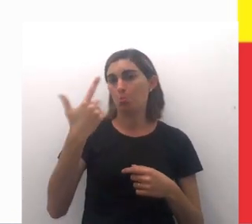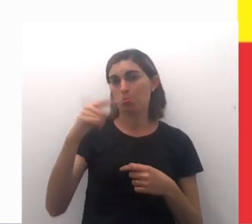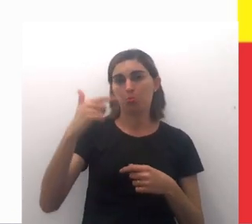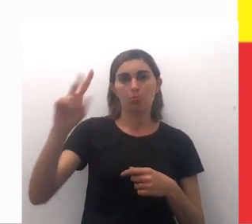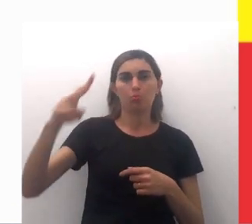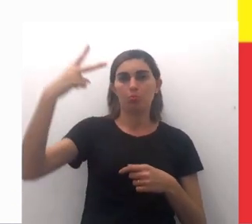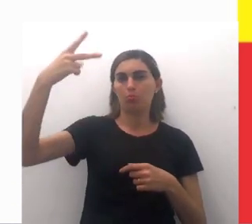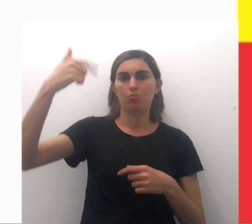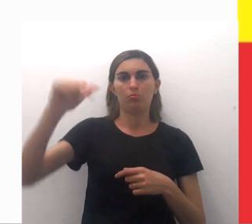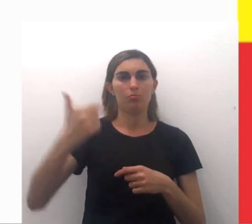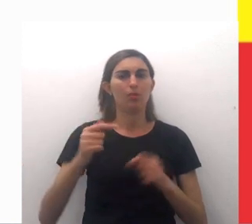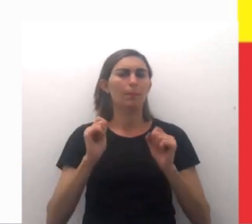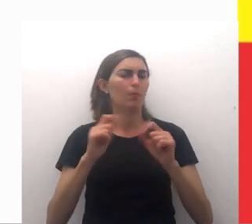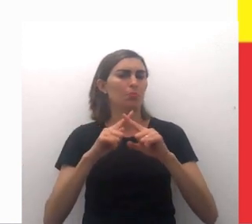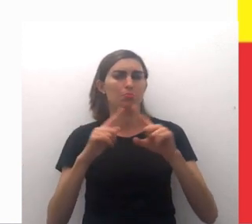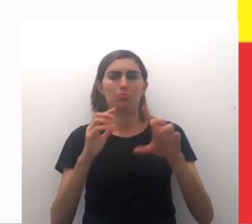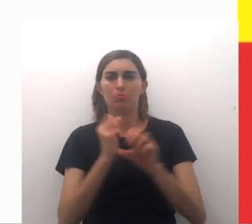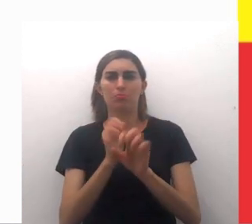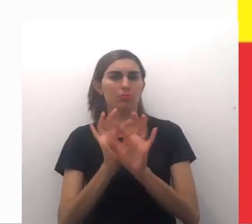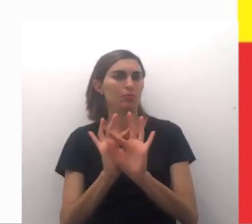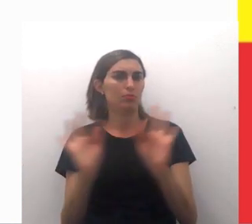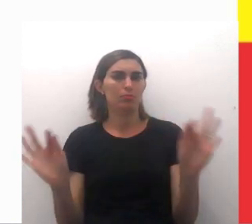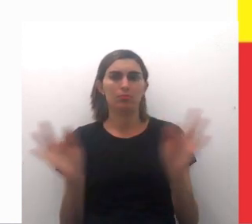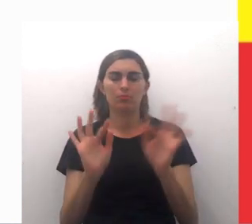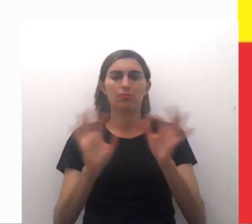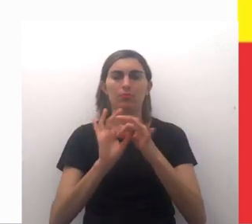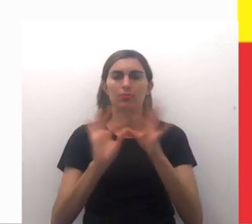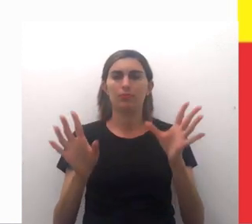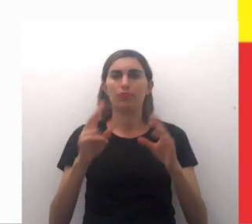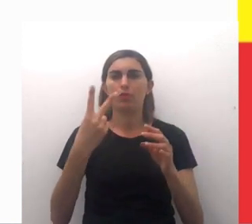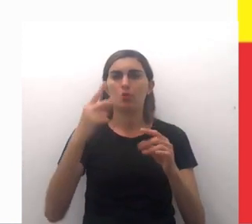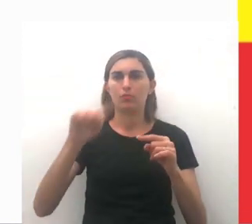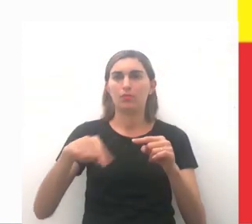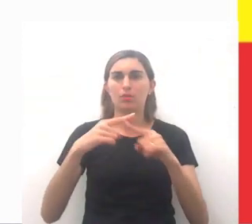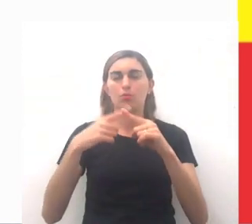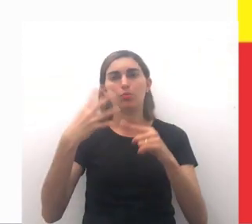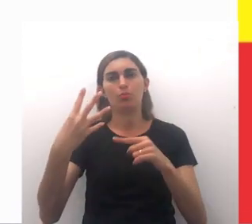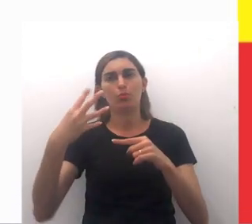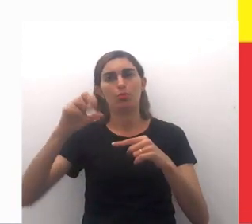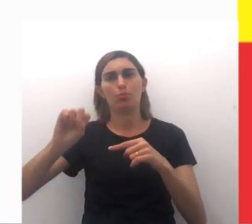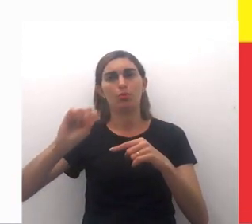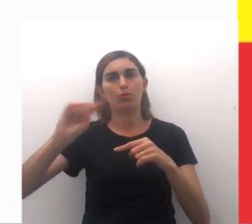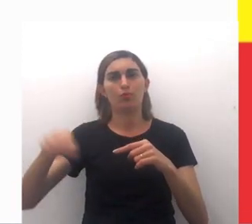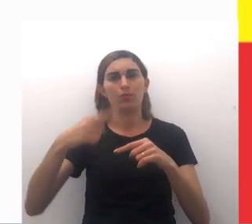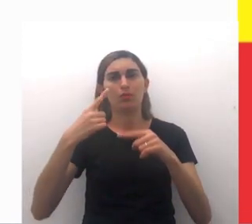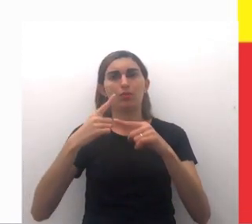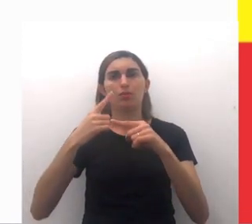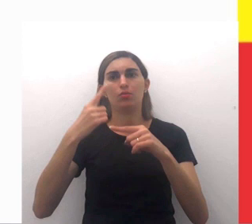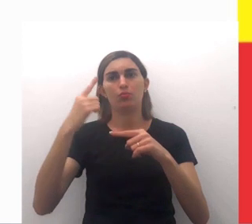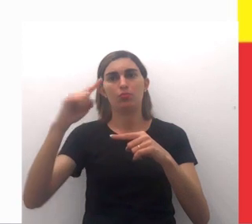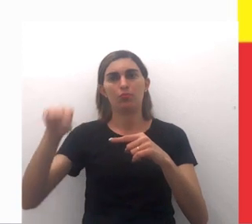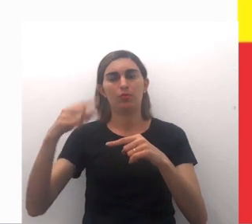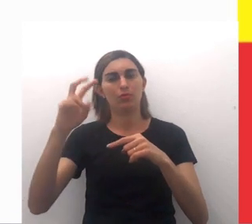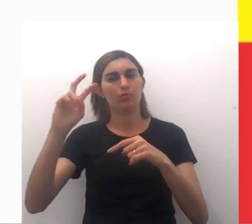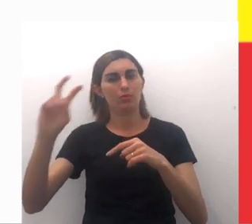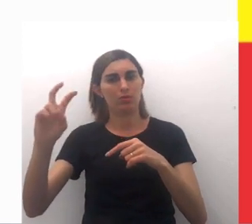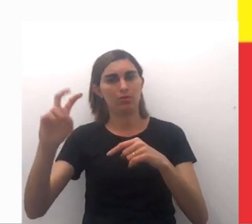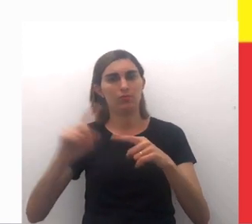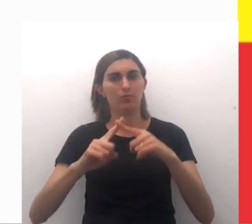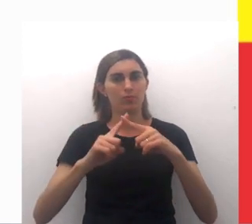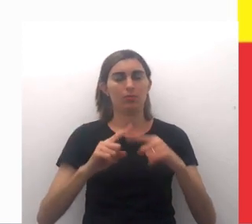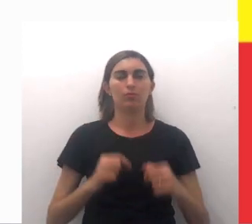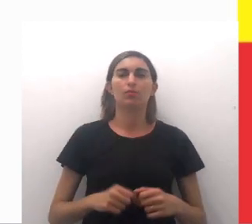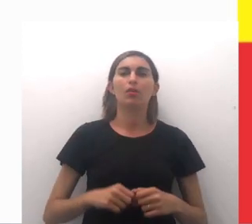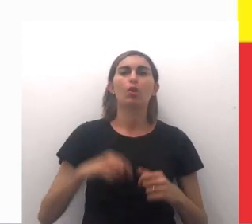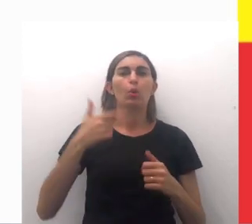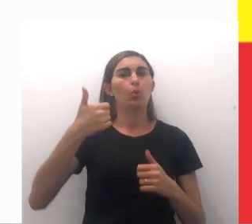tem potência nenhuma, eu posso realizar a multiplicação tranquilamente. 2 vezes 4, 8. 8 vezes 1,5. Então,